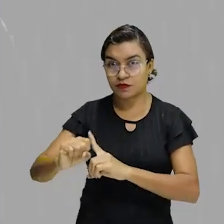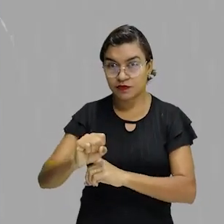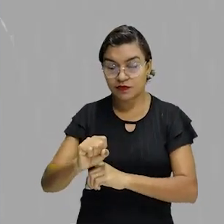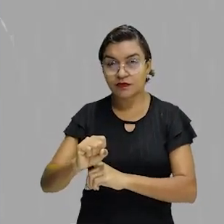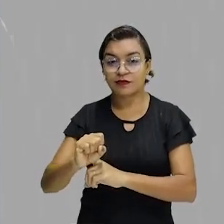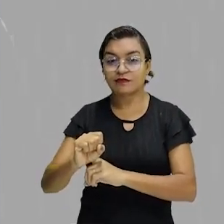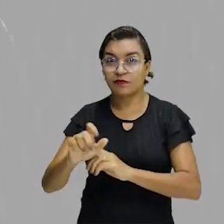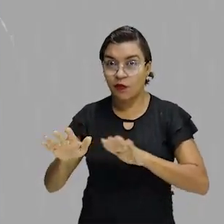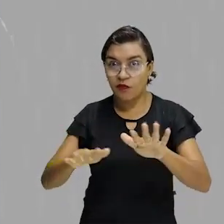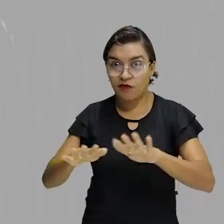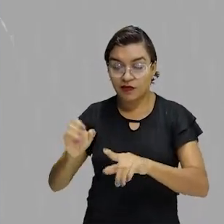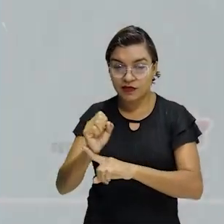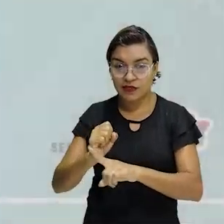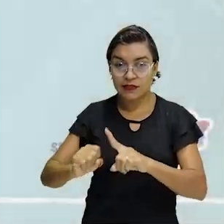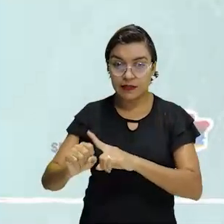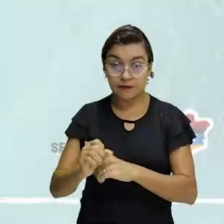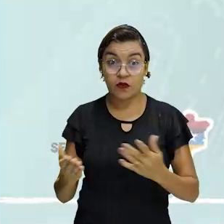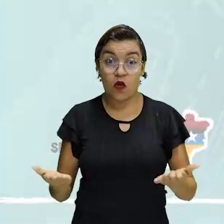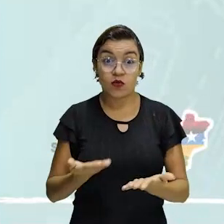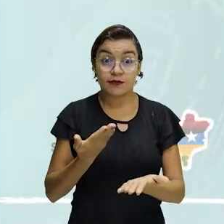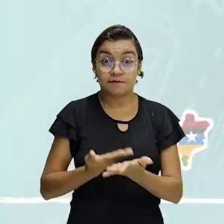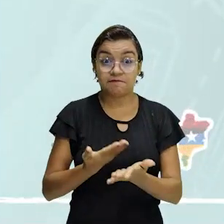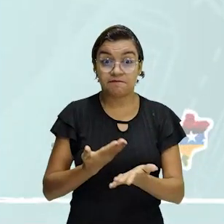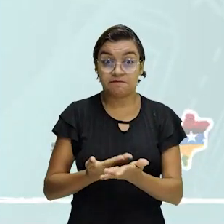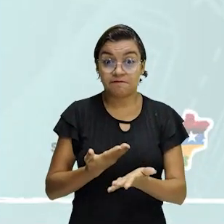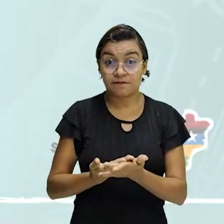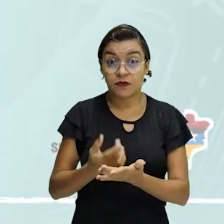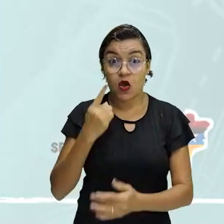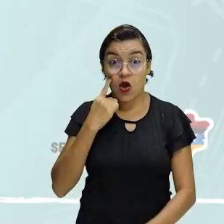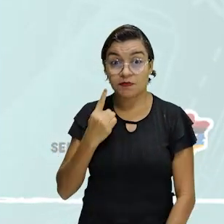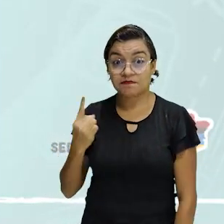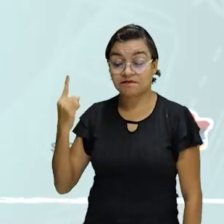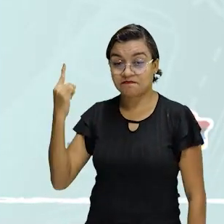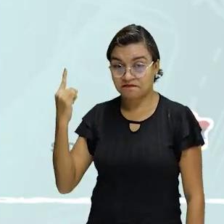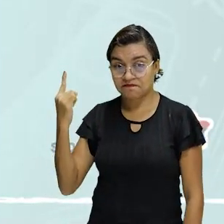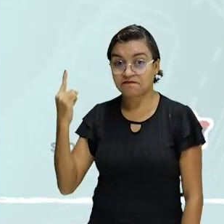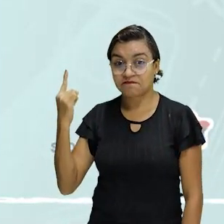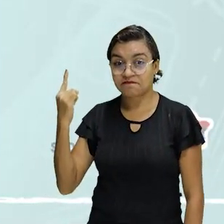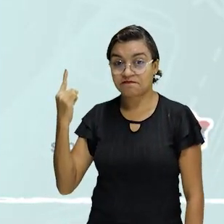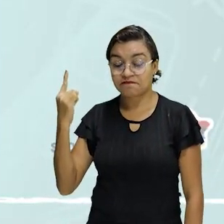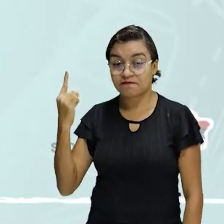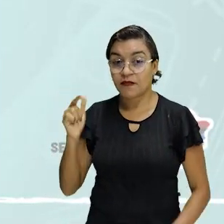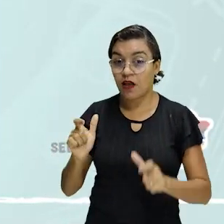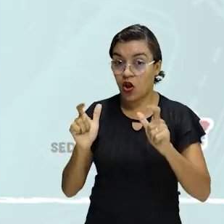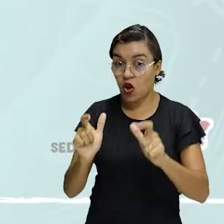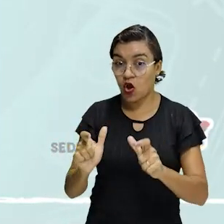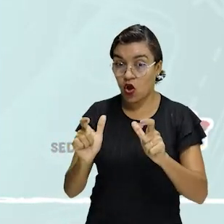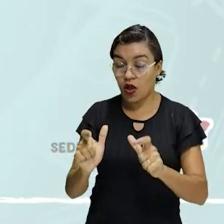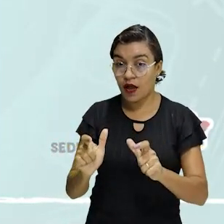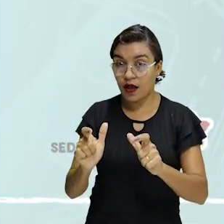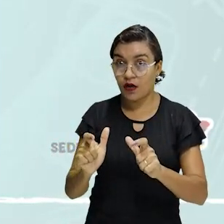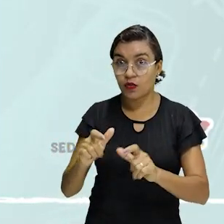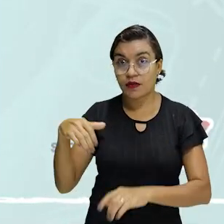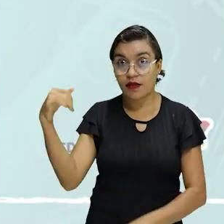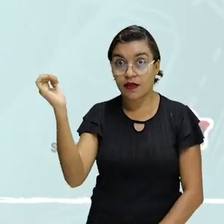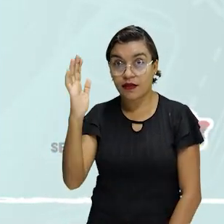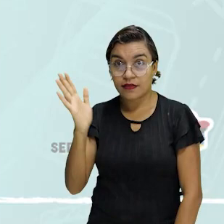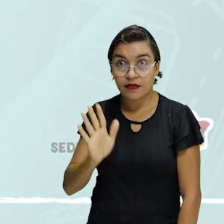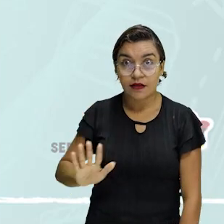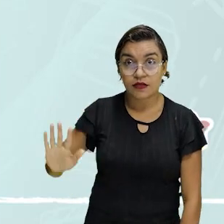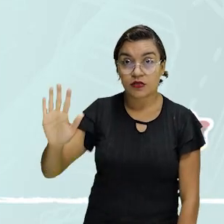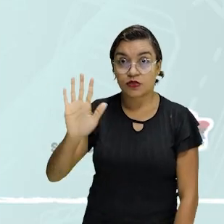exemplo, a gente vai tratar desse tópico, os âmbitos local, nacional e